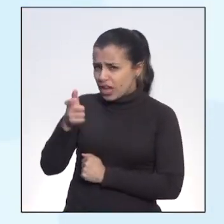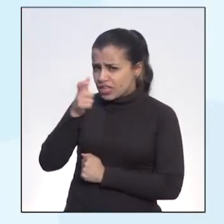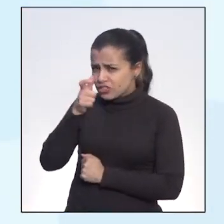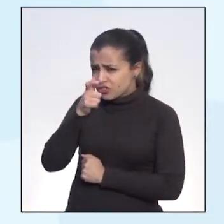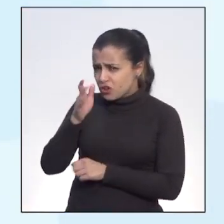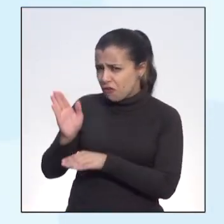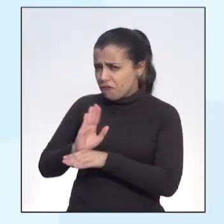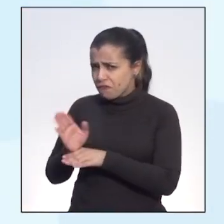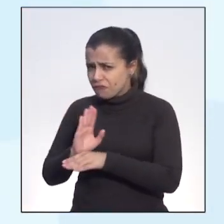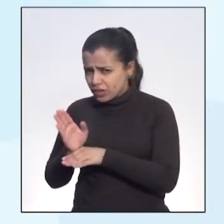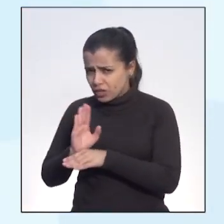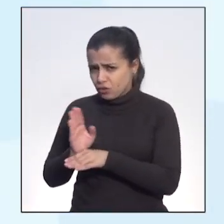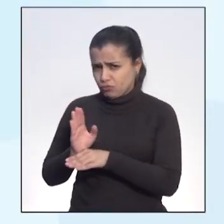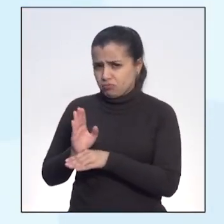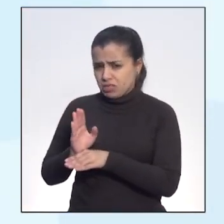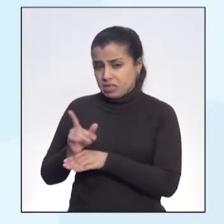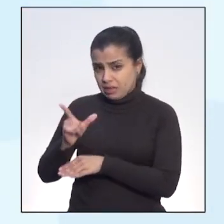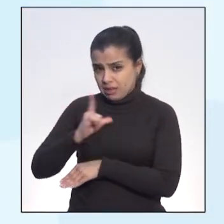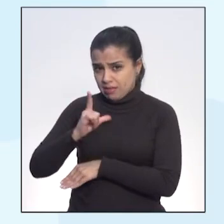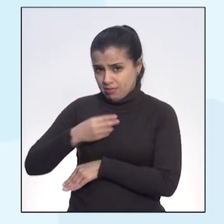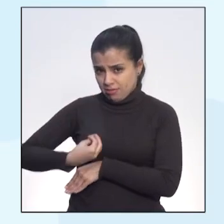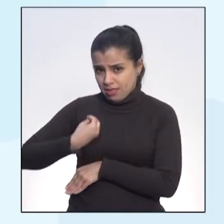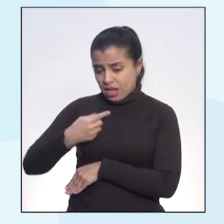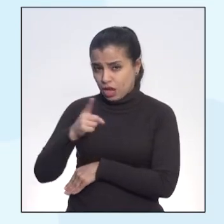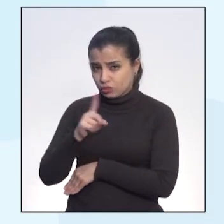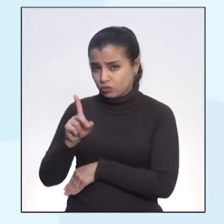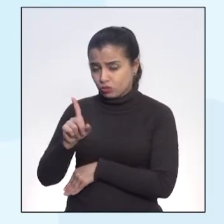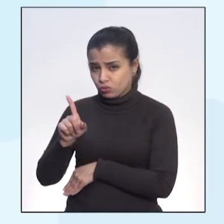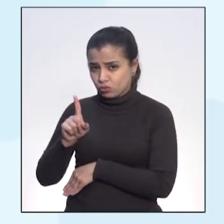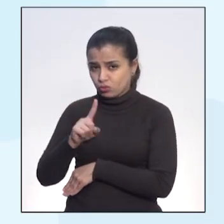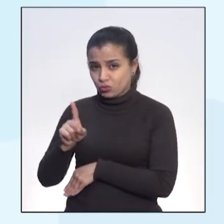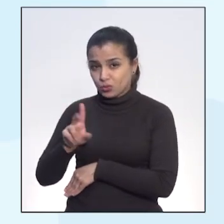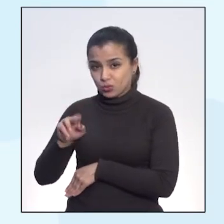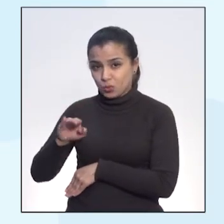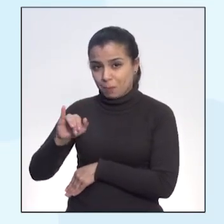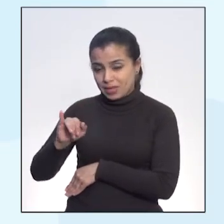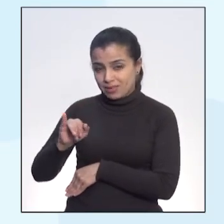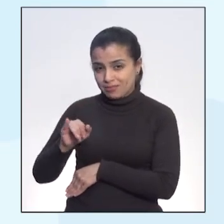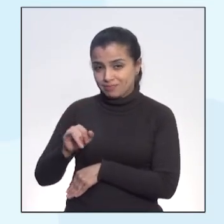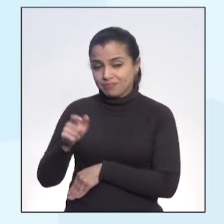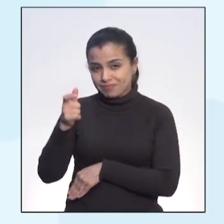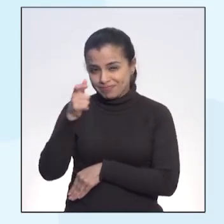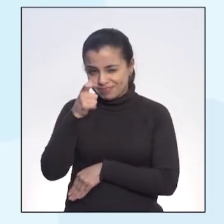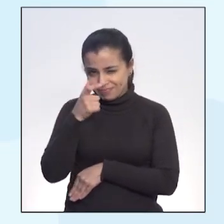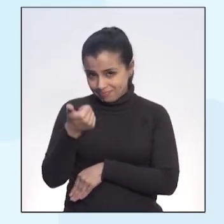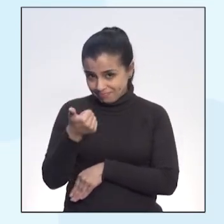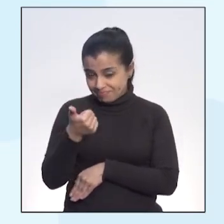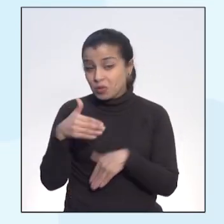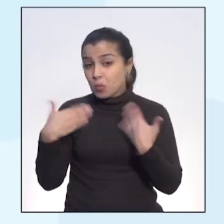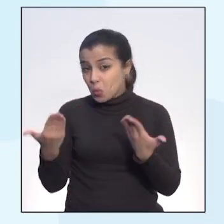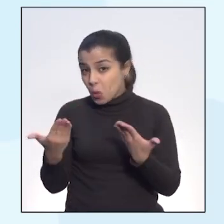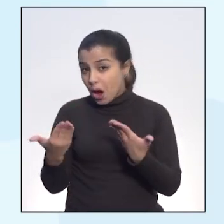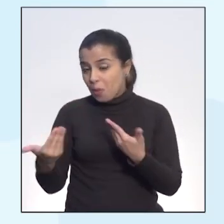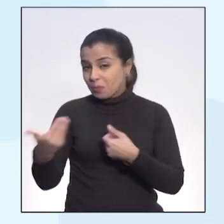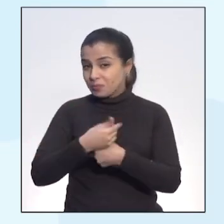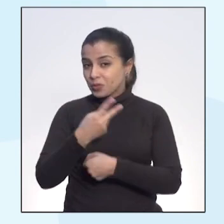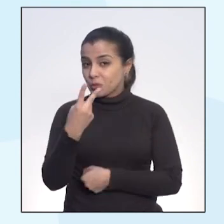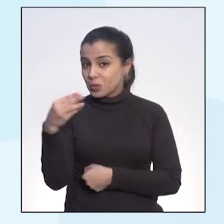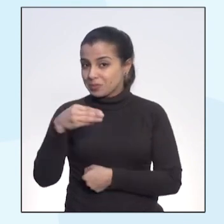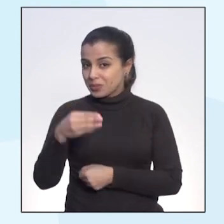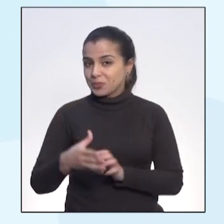algum filme de zumbis? Se sim, qual filme? 2 minutinhos para você lembrar e participe conosco.